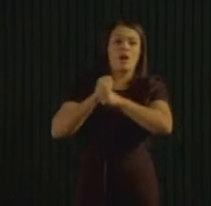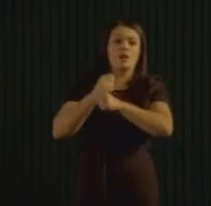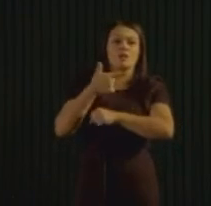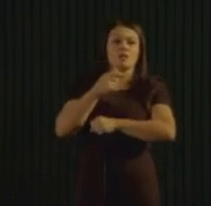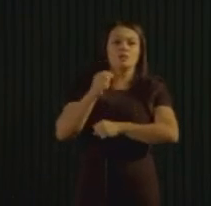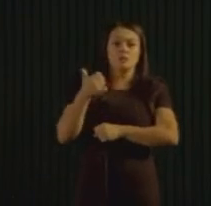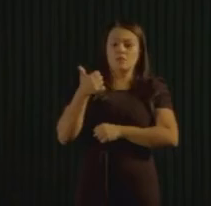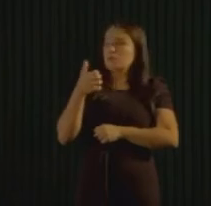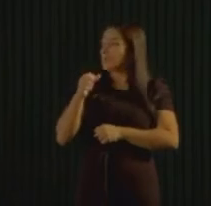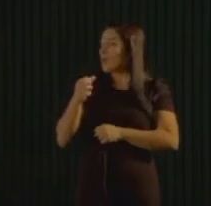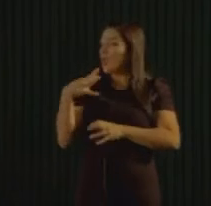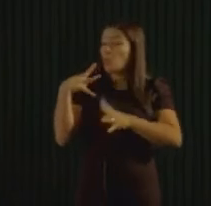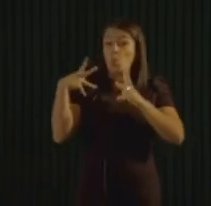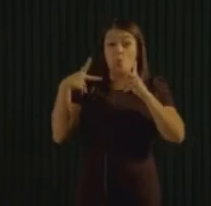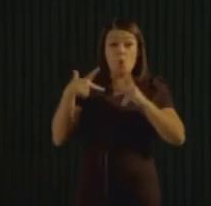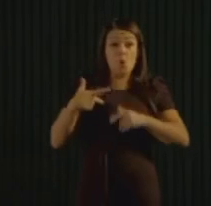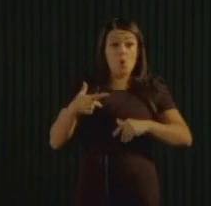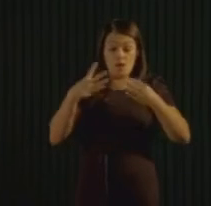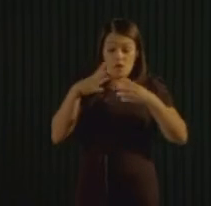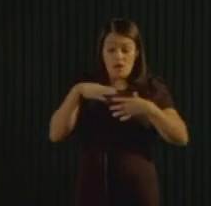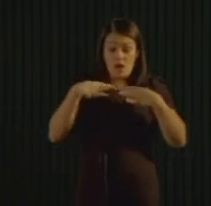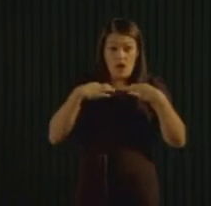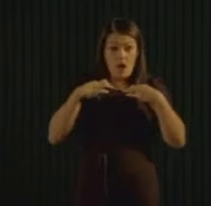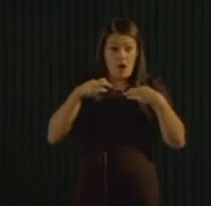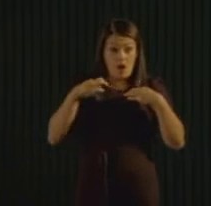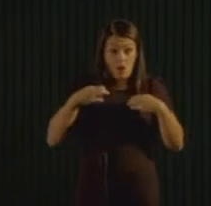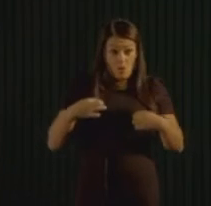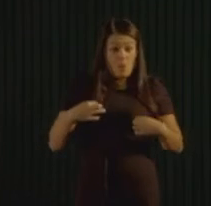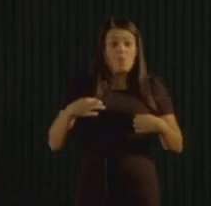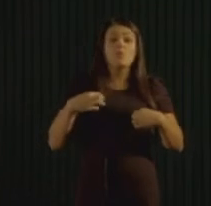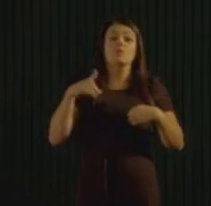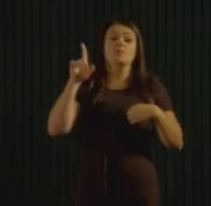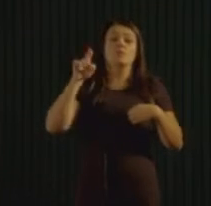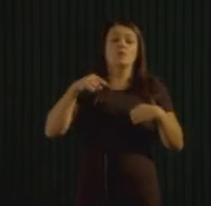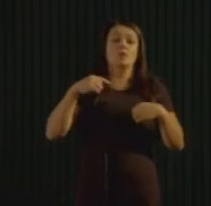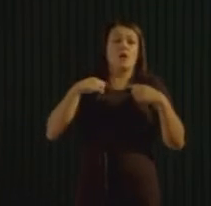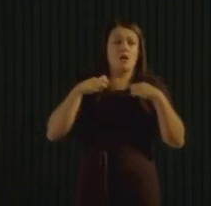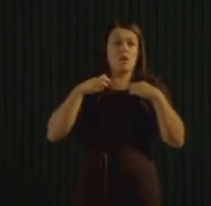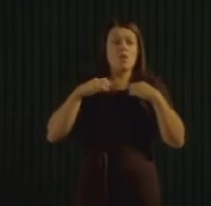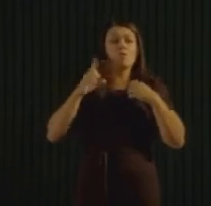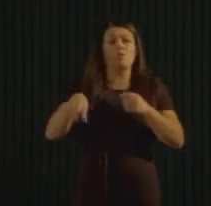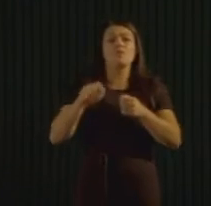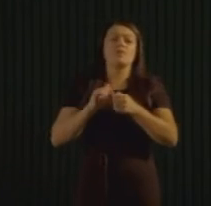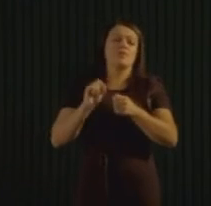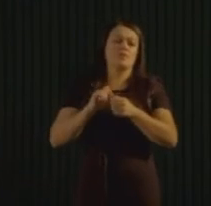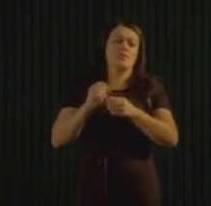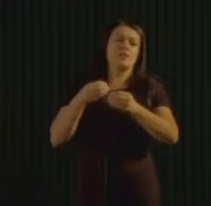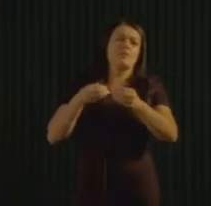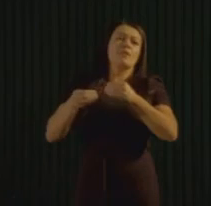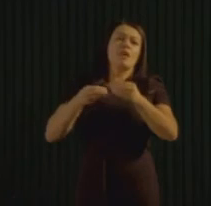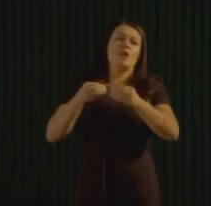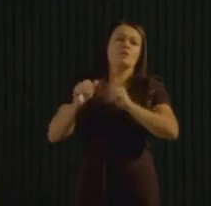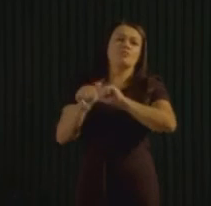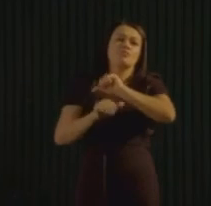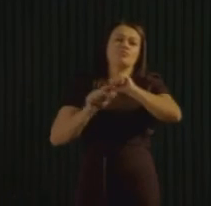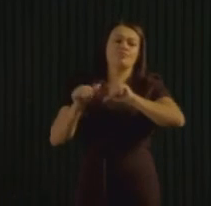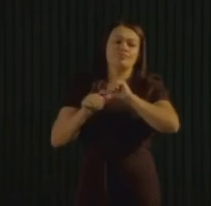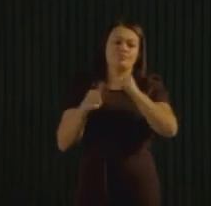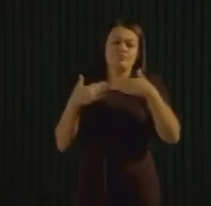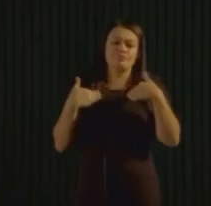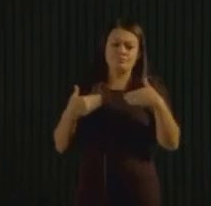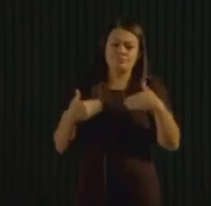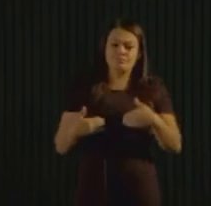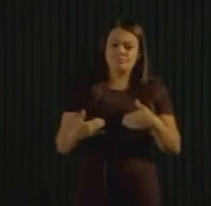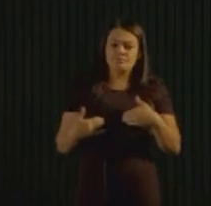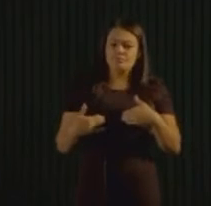salvo engano, onde toda a fantasia dessa modelo é feita com resíduos oriundos das limpezas de praias do EcoSurf.